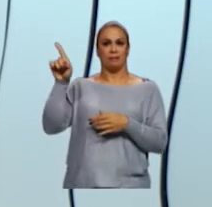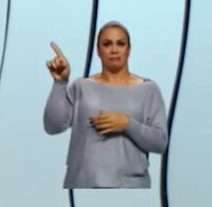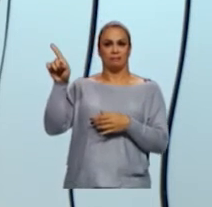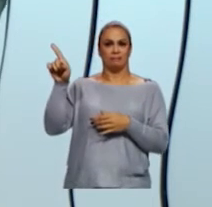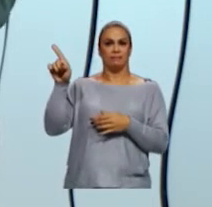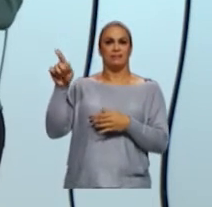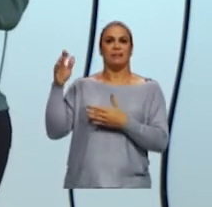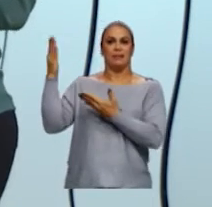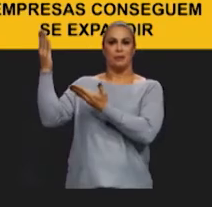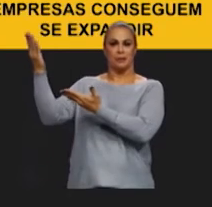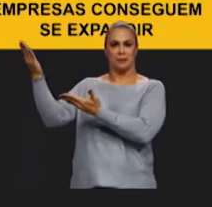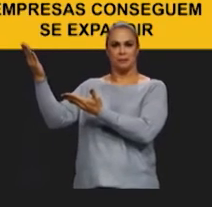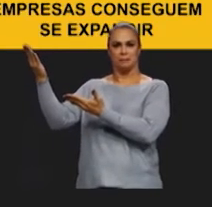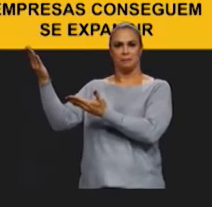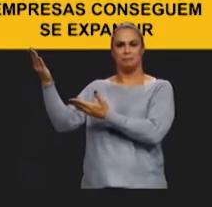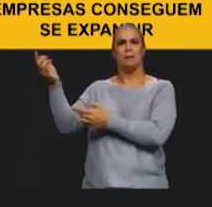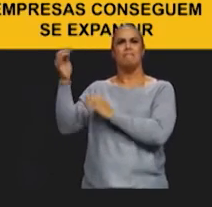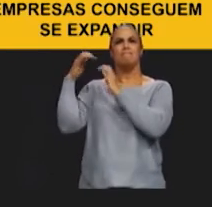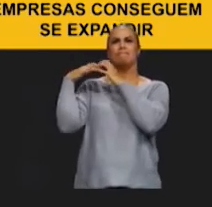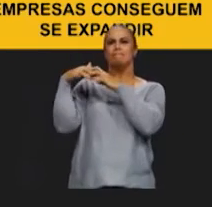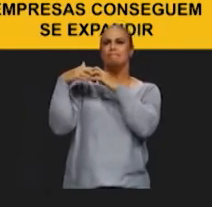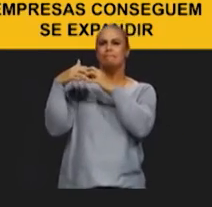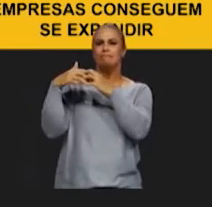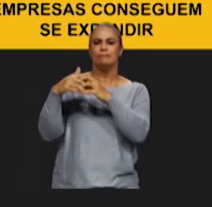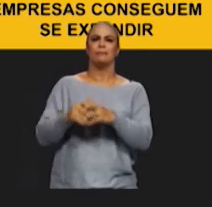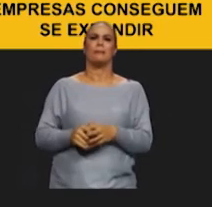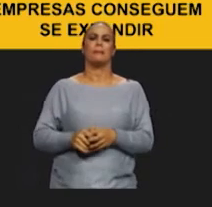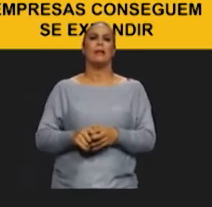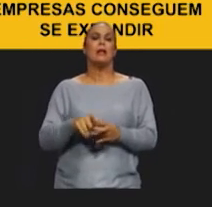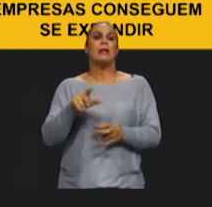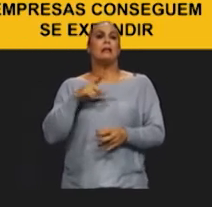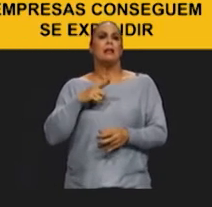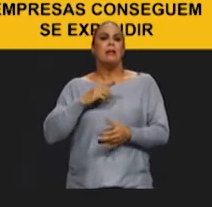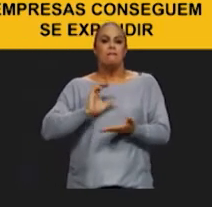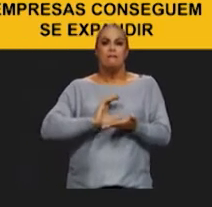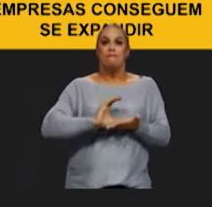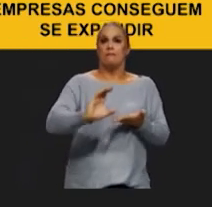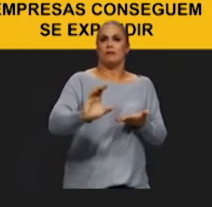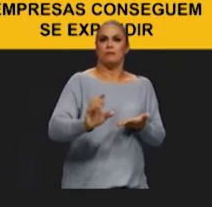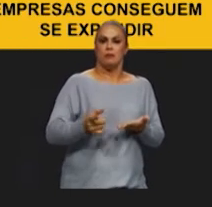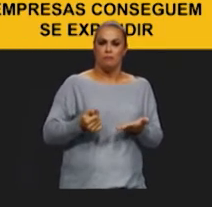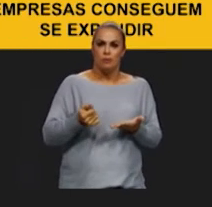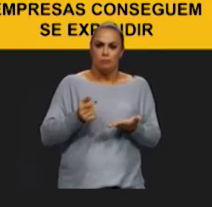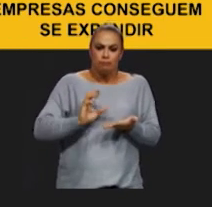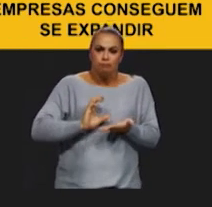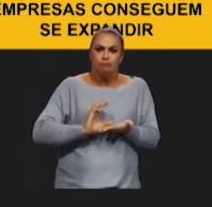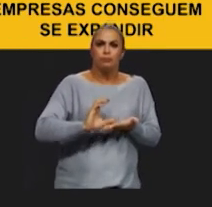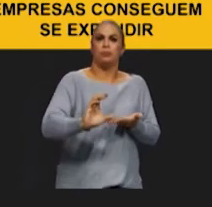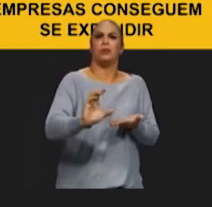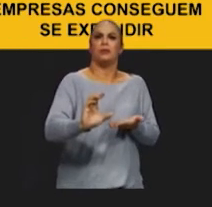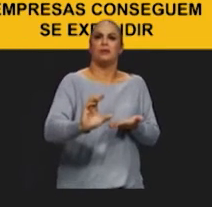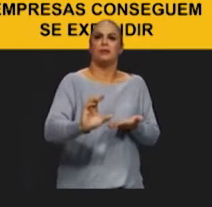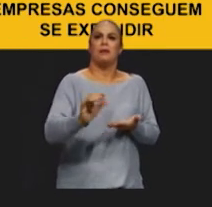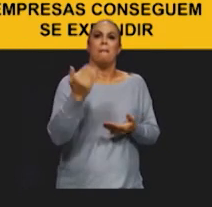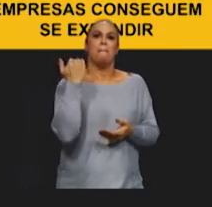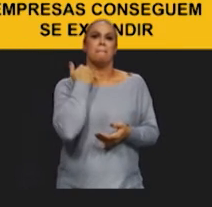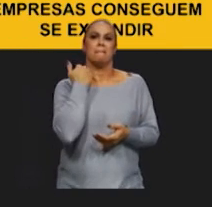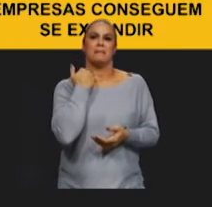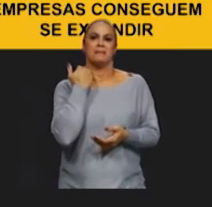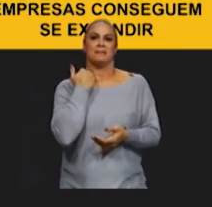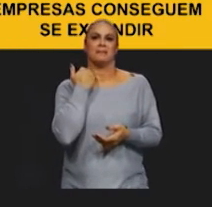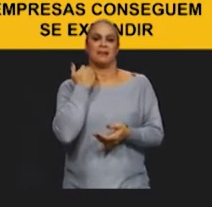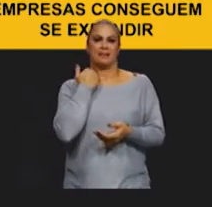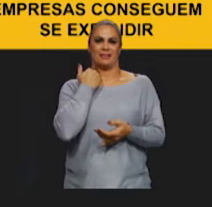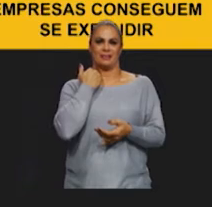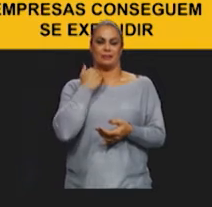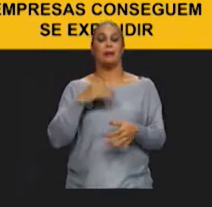gente pensar um pouco isso. Então, eu tenho mais investimentos financeiros vindo desses bancos. Uma